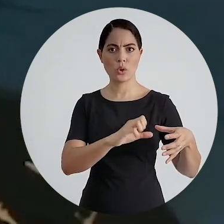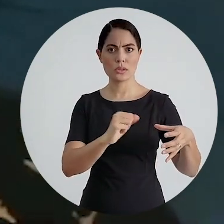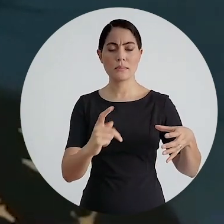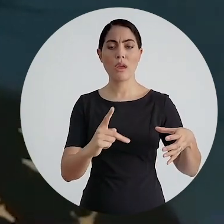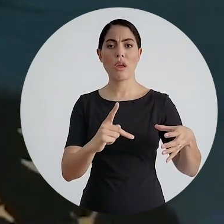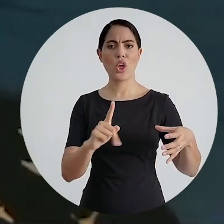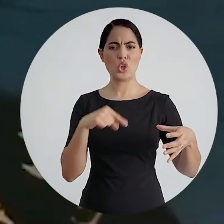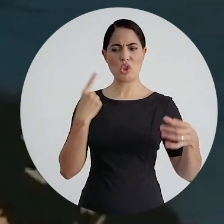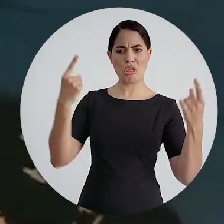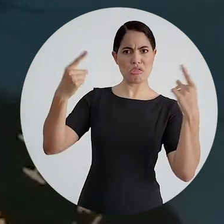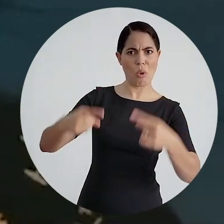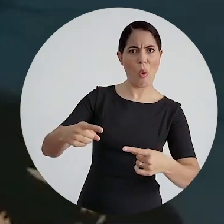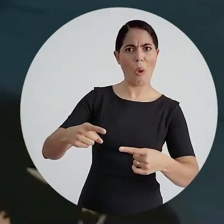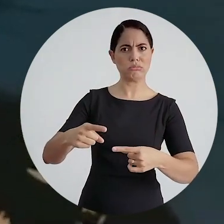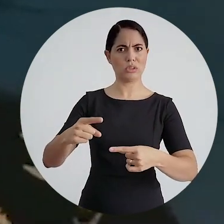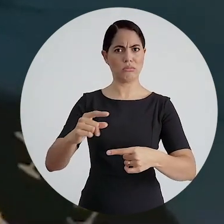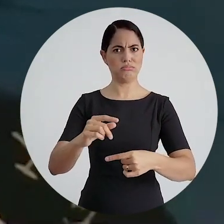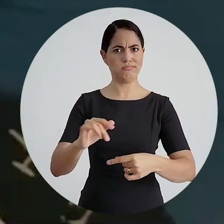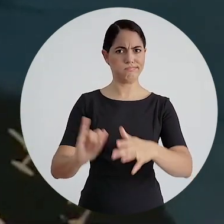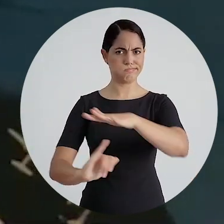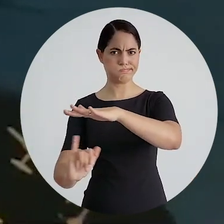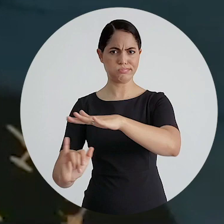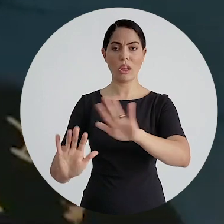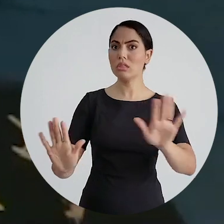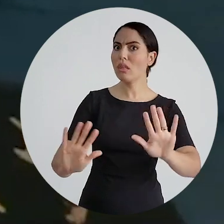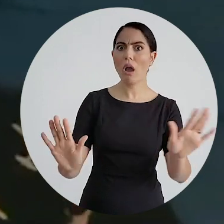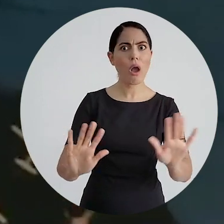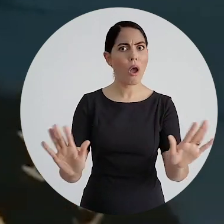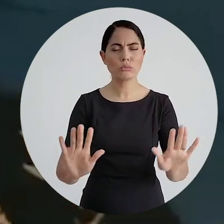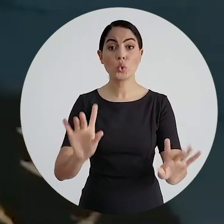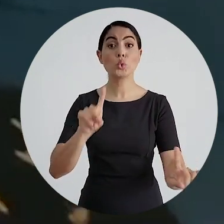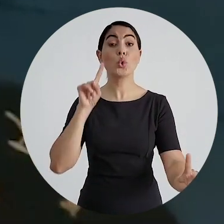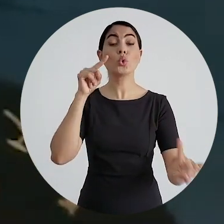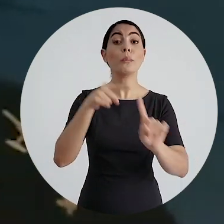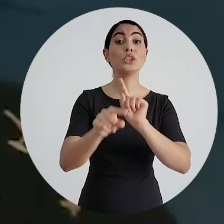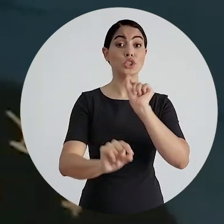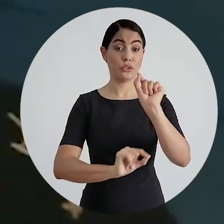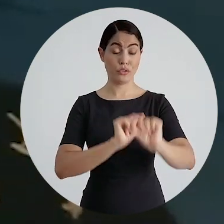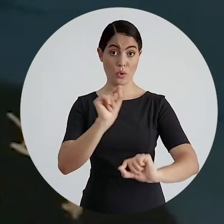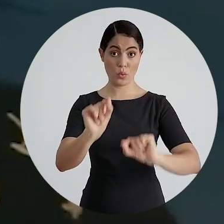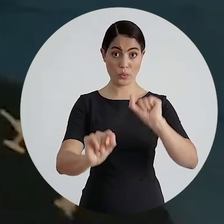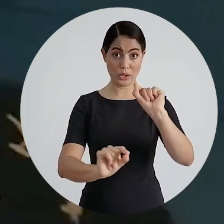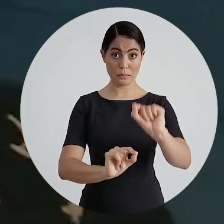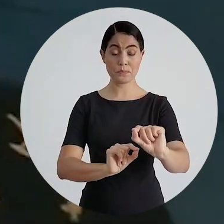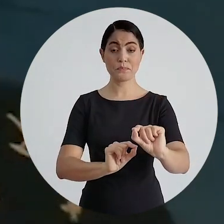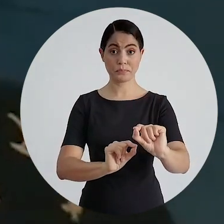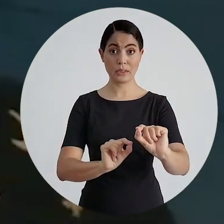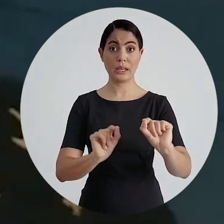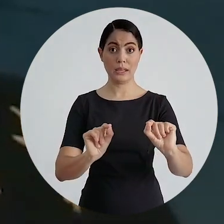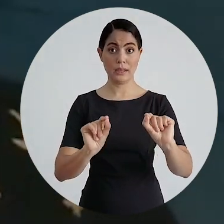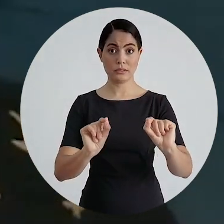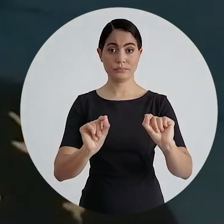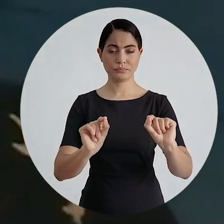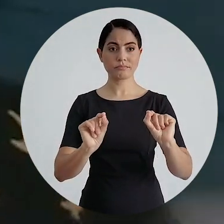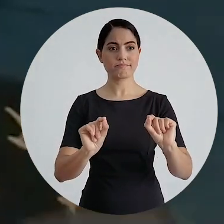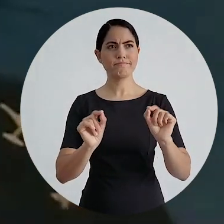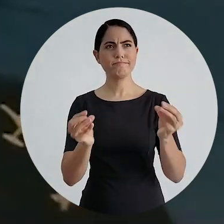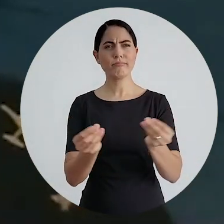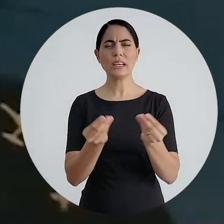não temos o objetivo de enfrentar as instituições, nada disso. O objetivo da RENOSP,